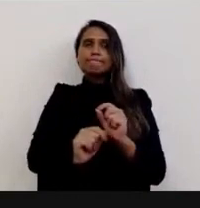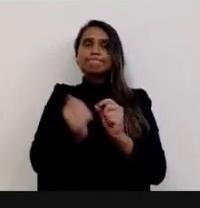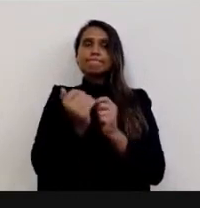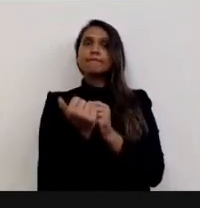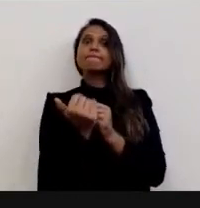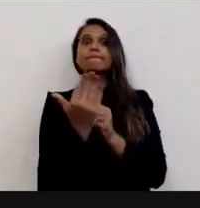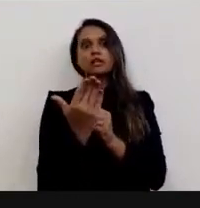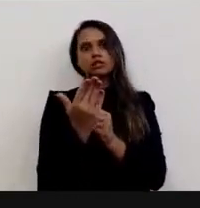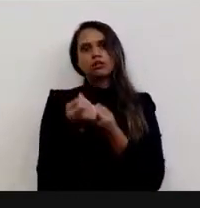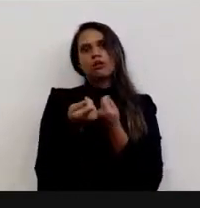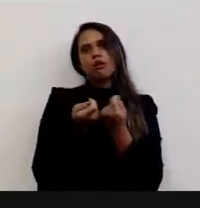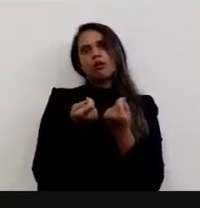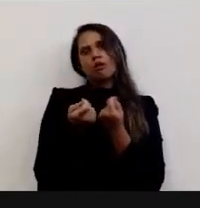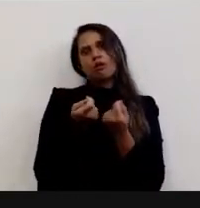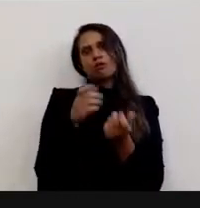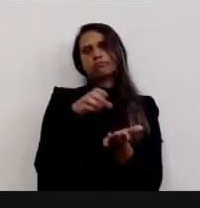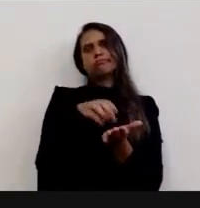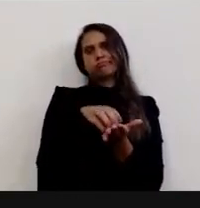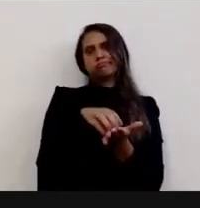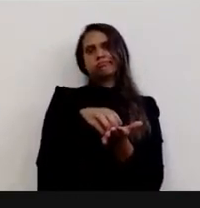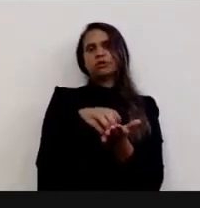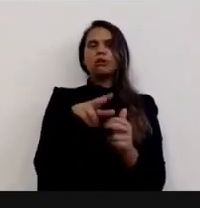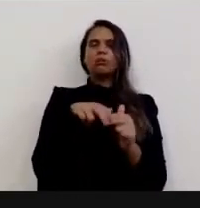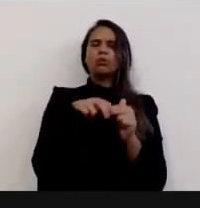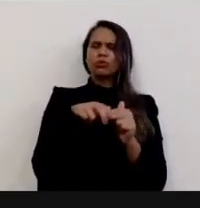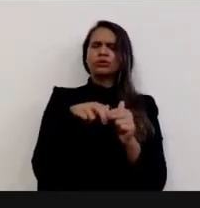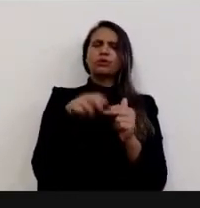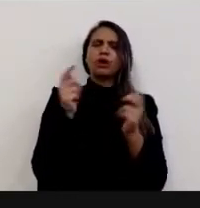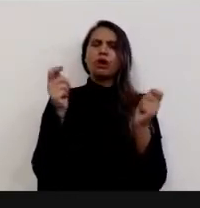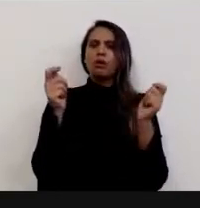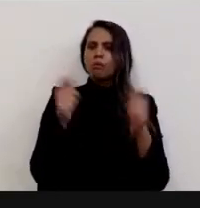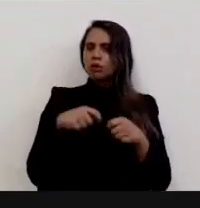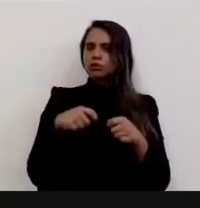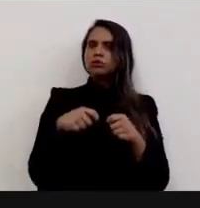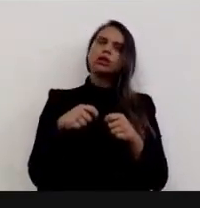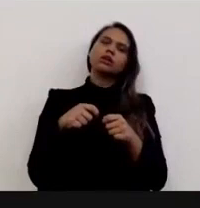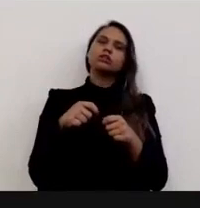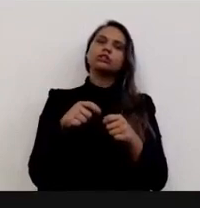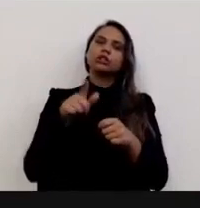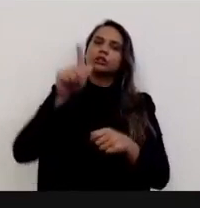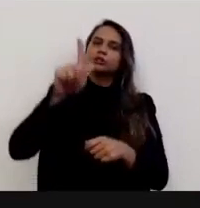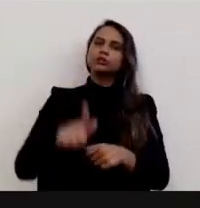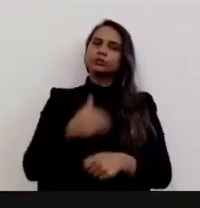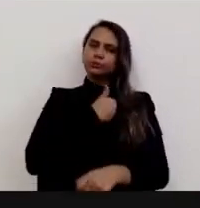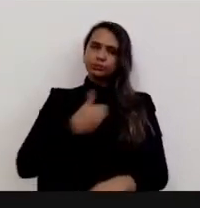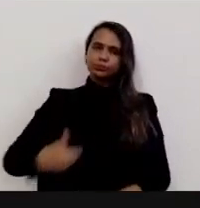dos órgãos de controle. Então, essa capacidade assimétrica gera, muitas vezes, no gestor público,